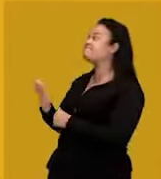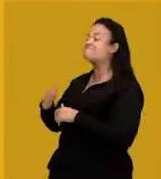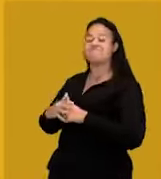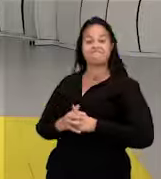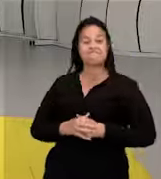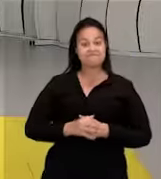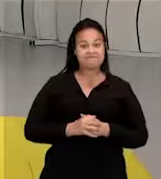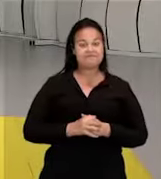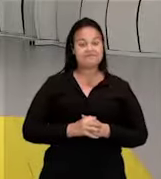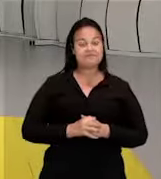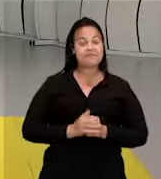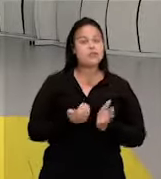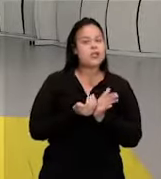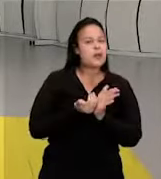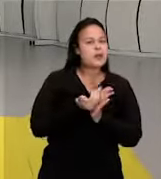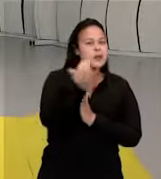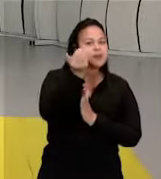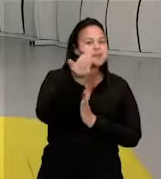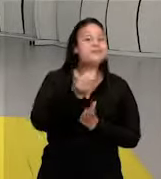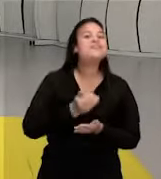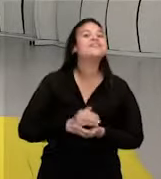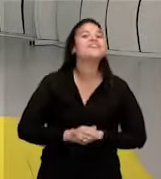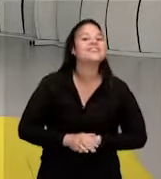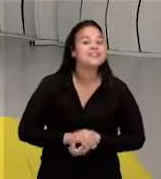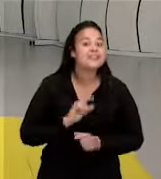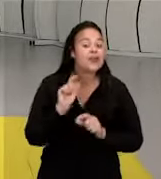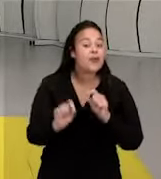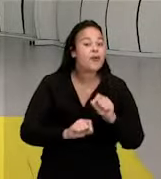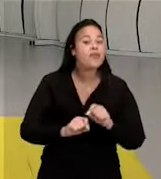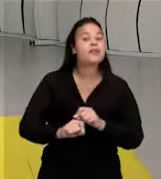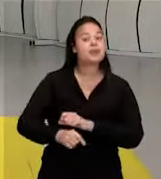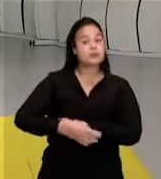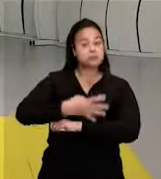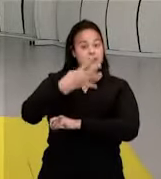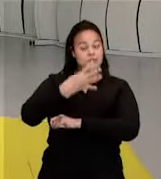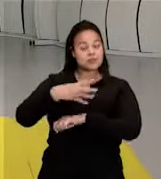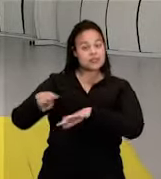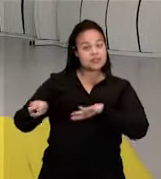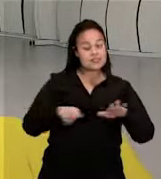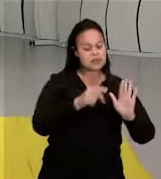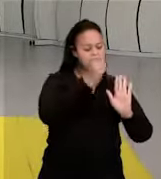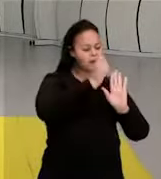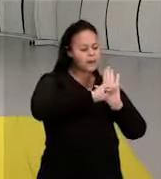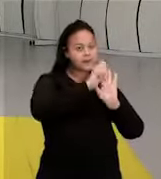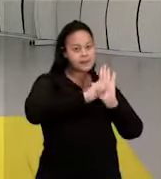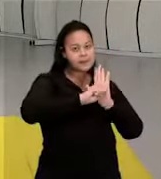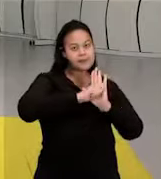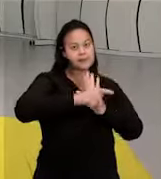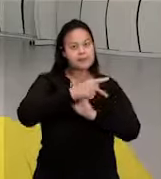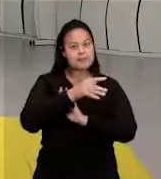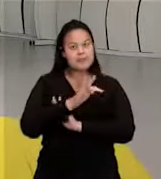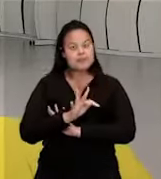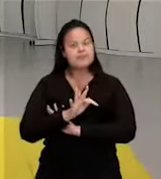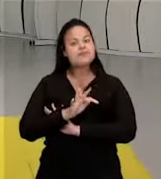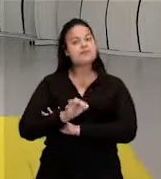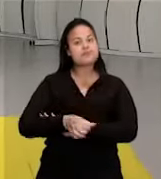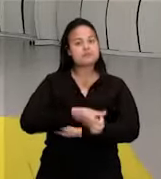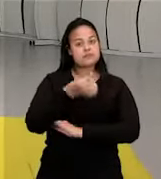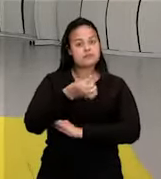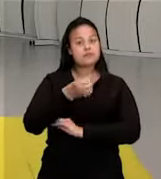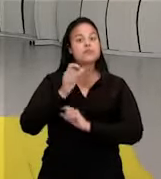Estamos começando a nossa quarta semana do PET 3 de Ciências.